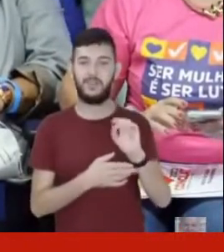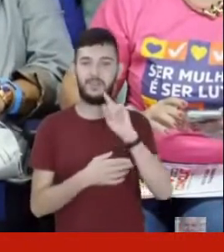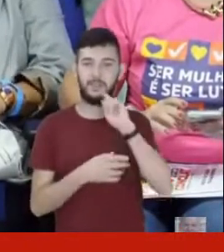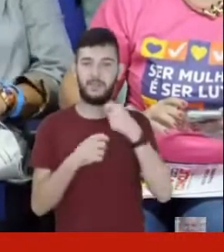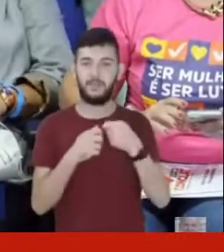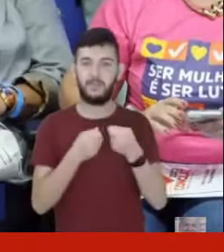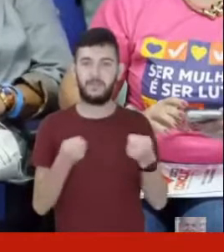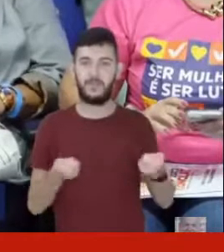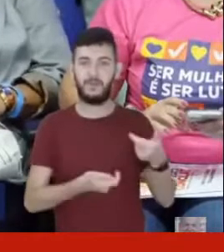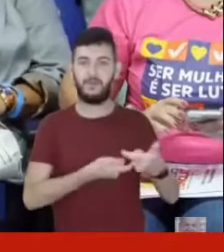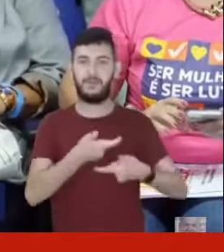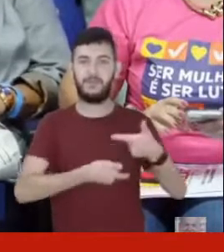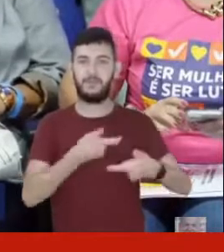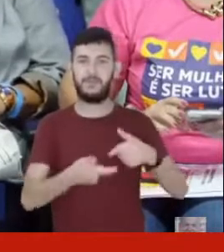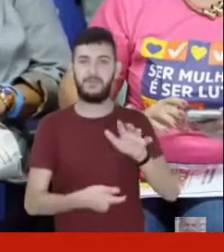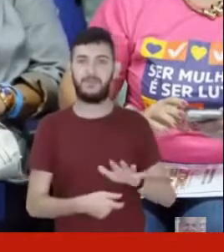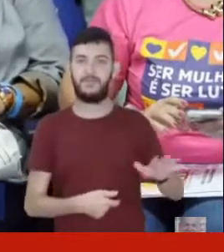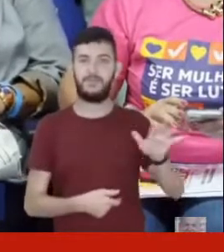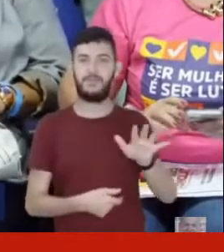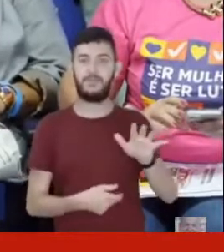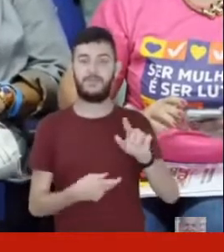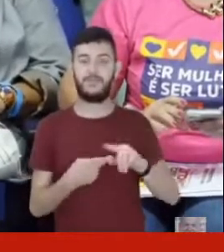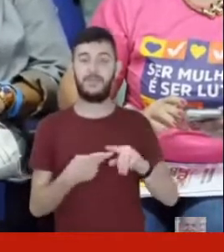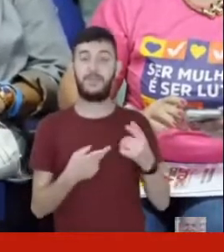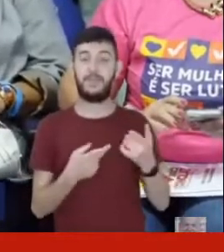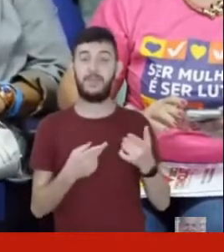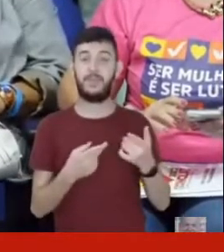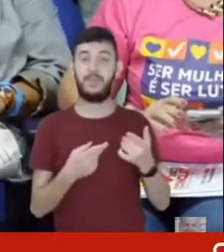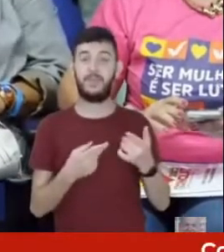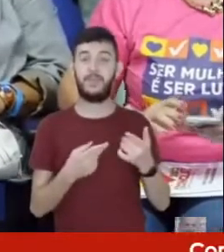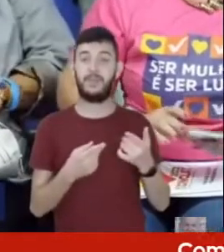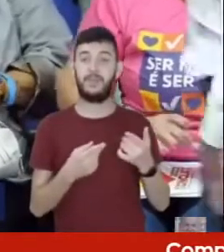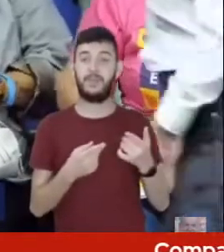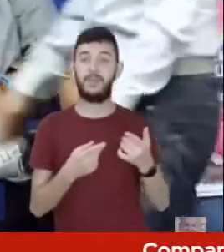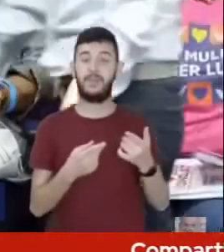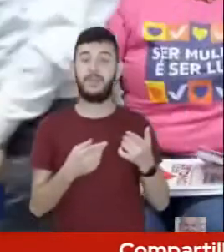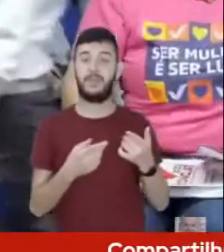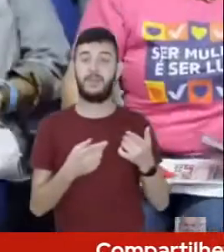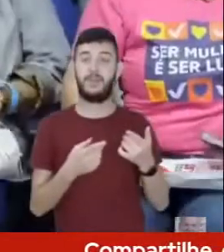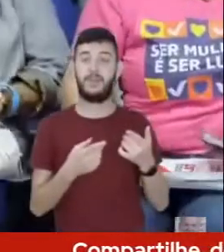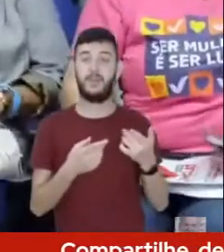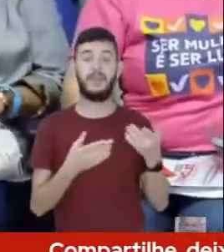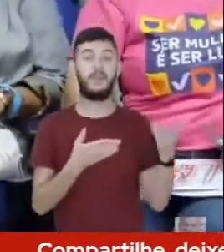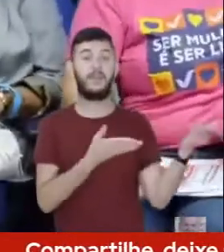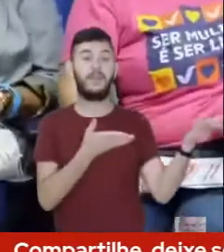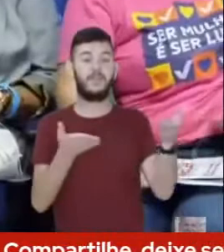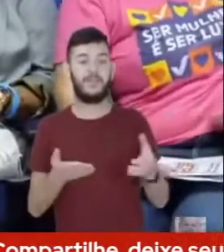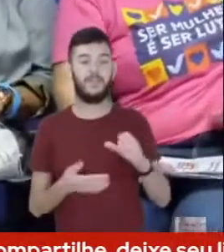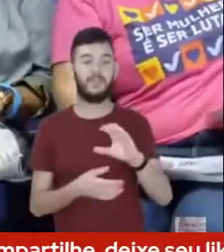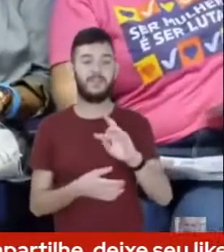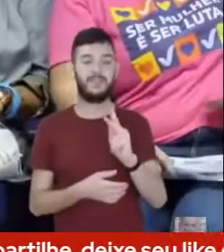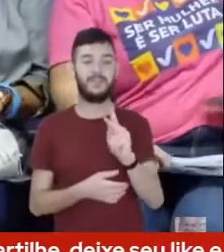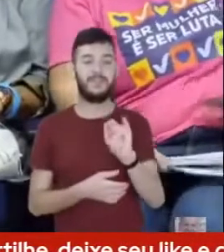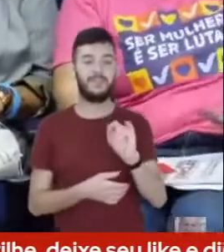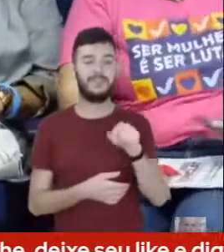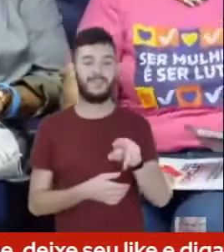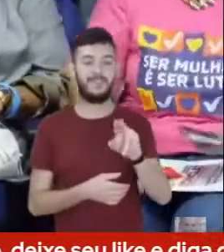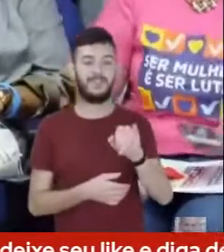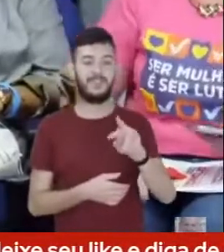Vou chamar aqui o Chiquinho dos Condutores.